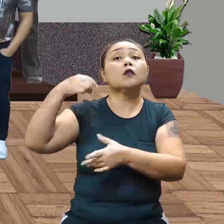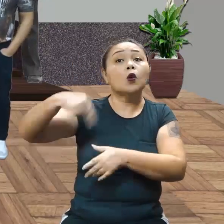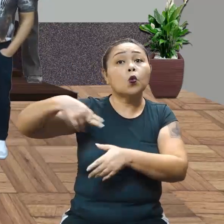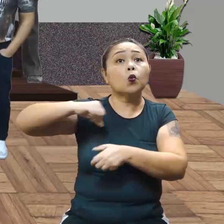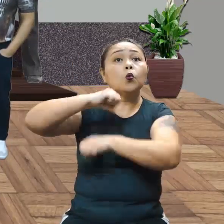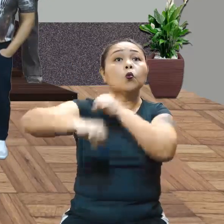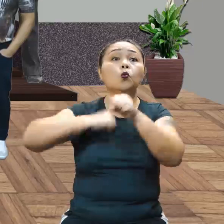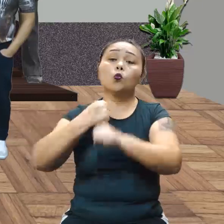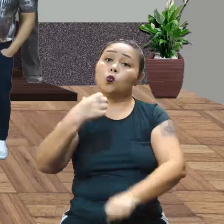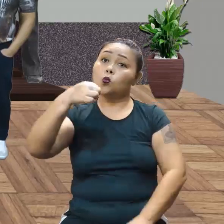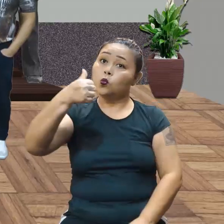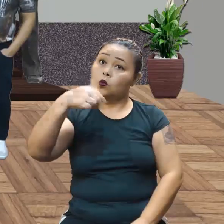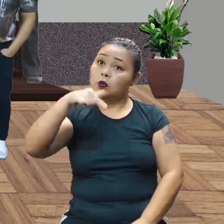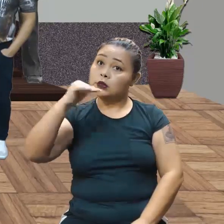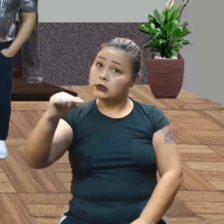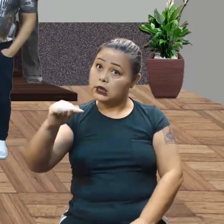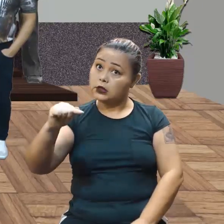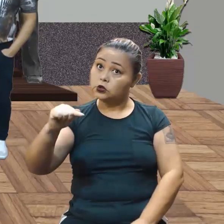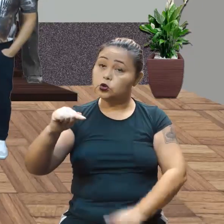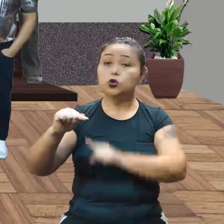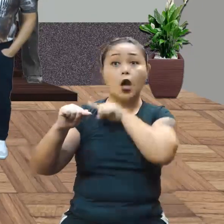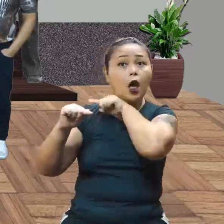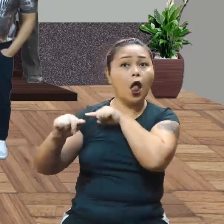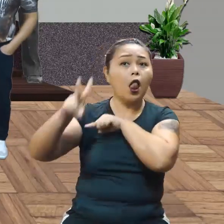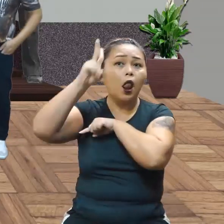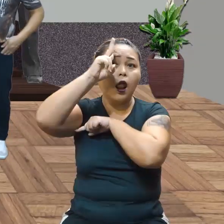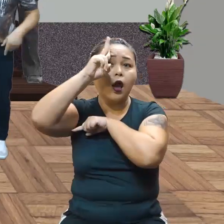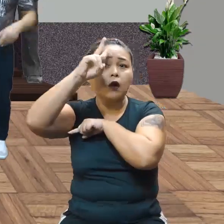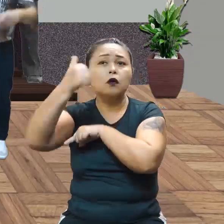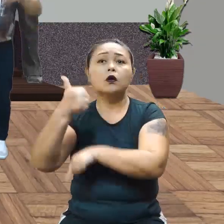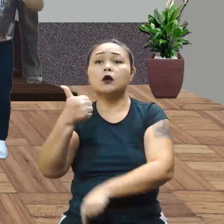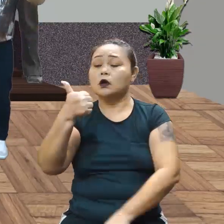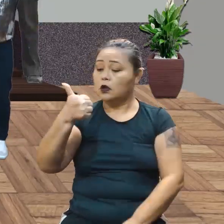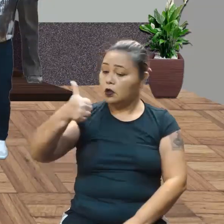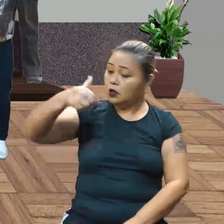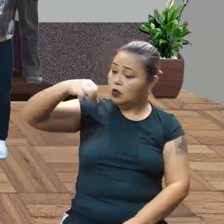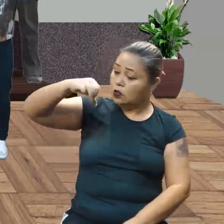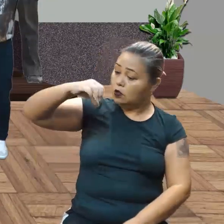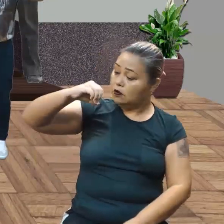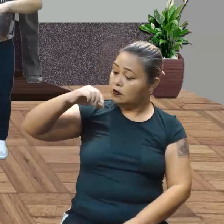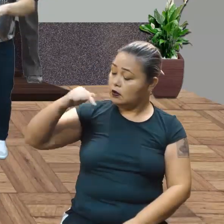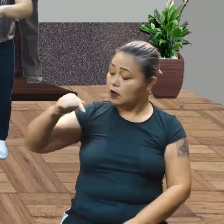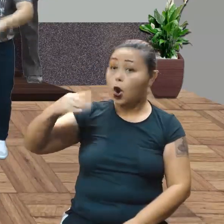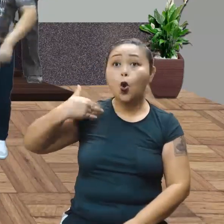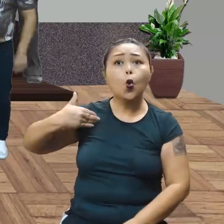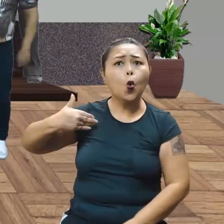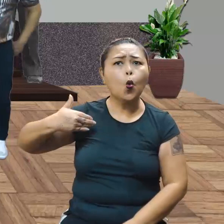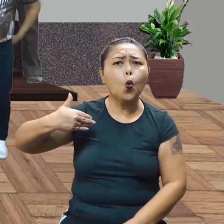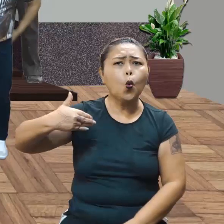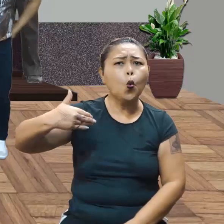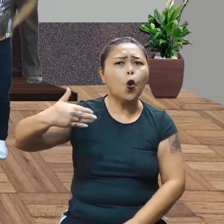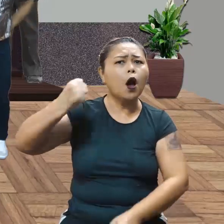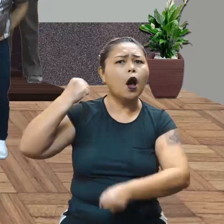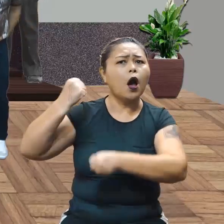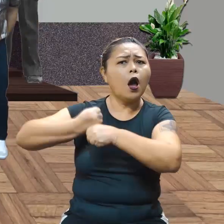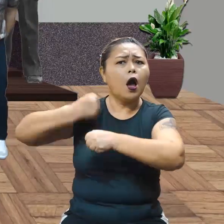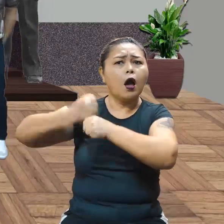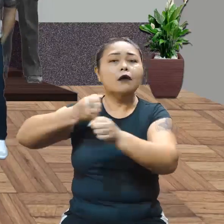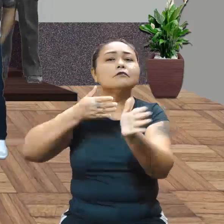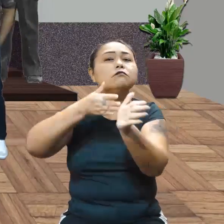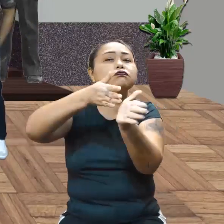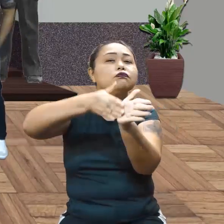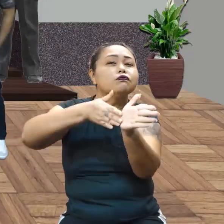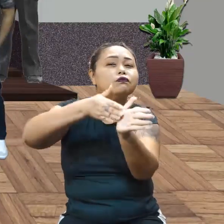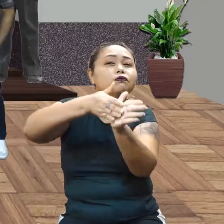de 1907. É só nós lembrarmos que em 1907 começa também a construção da estrada de